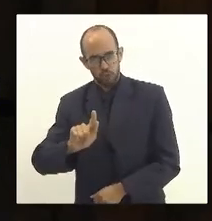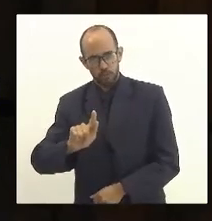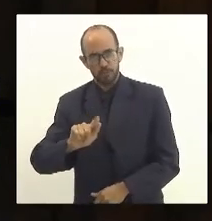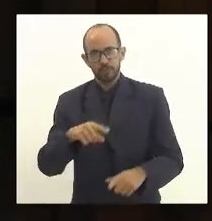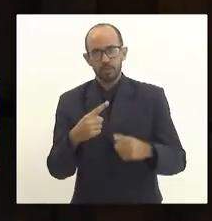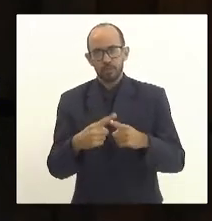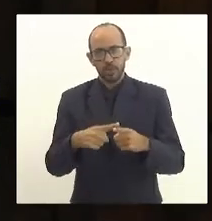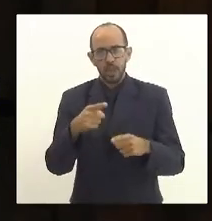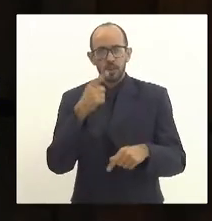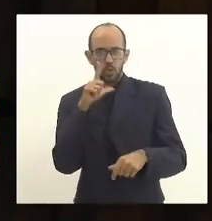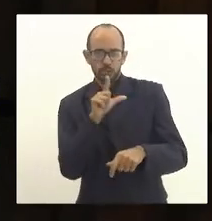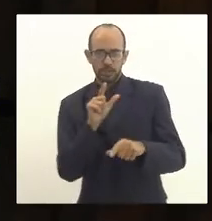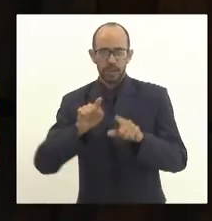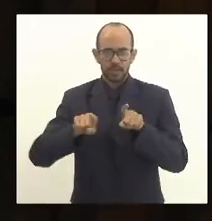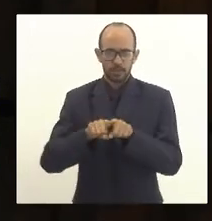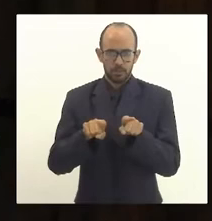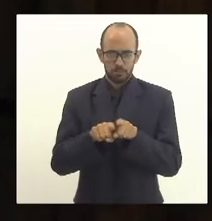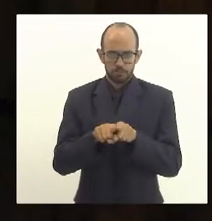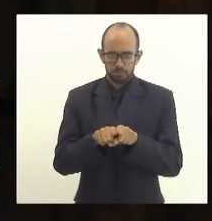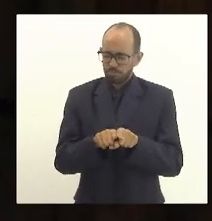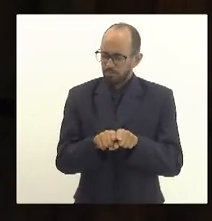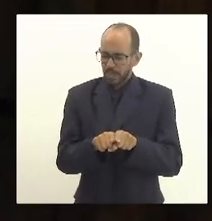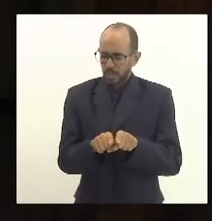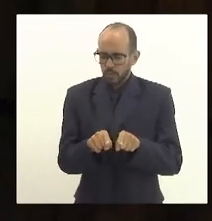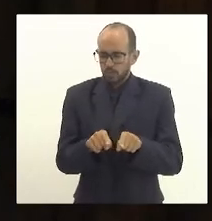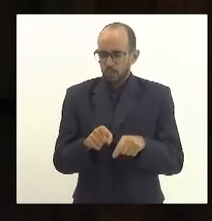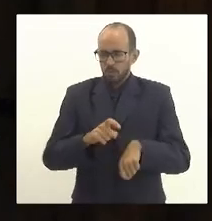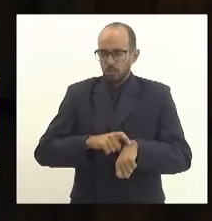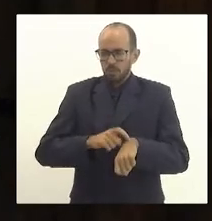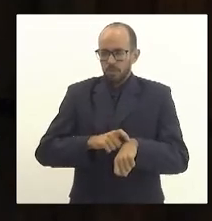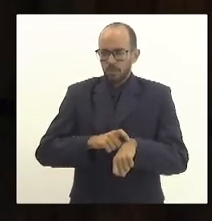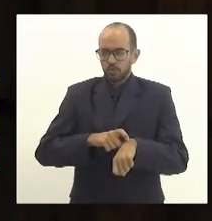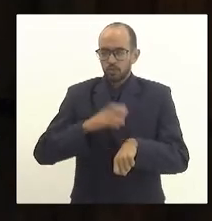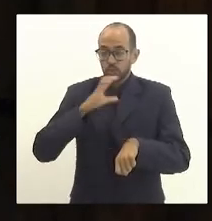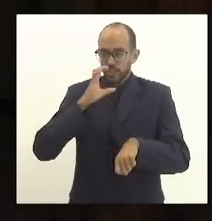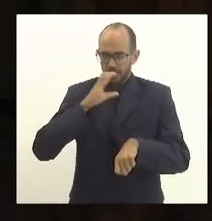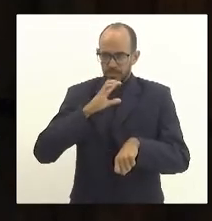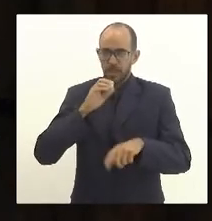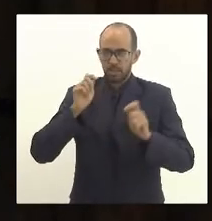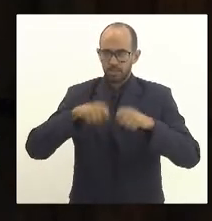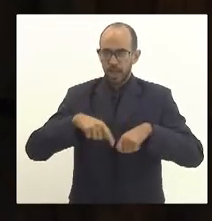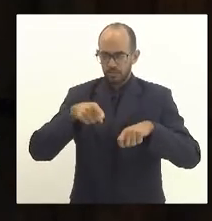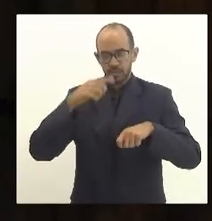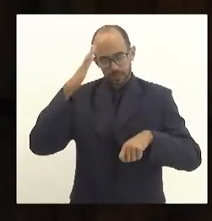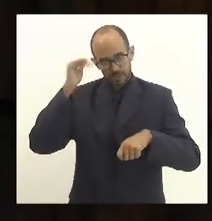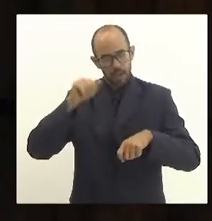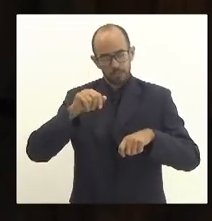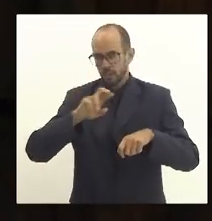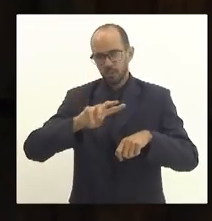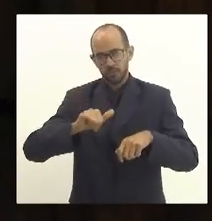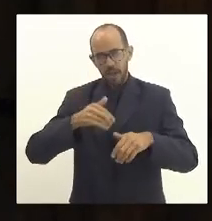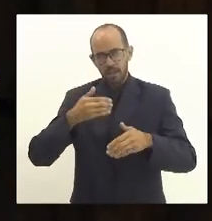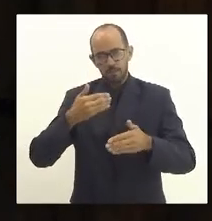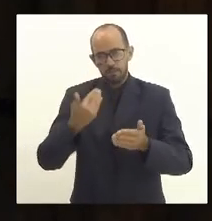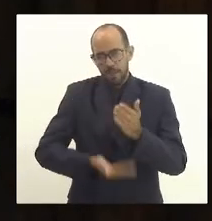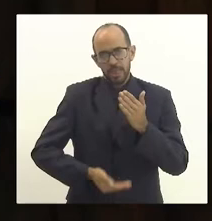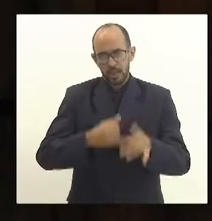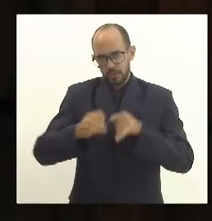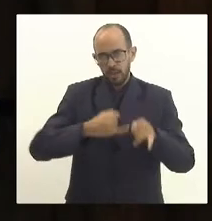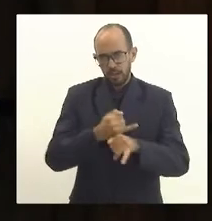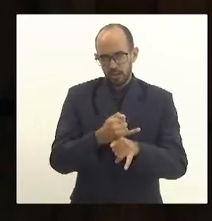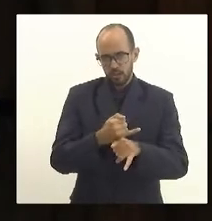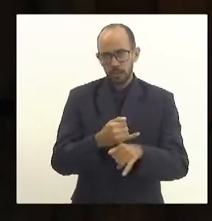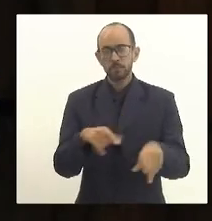ao nível de serviço de missão crítica, onde você consegue confiar que aquele sistema não vai cair. Terceiro